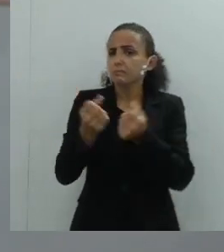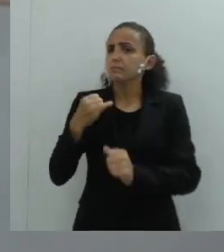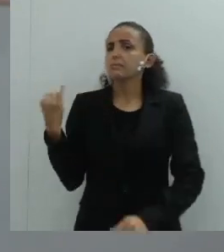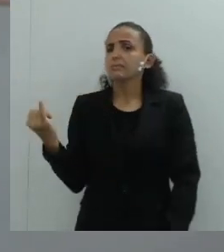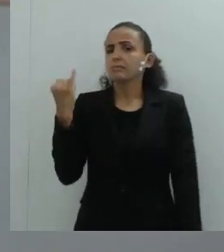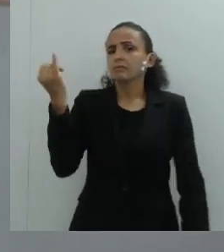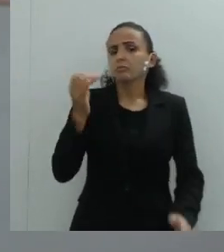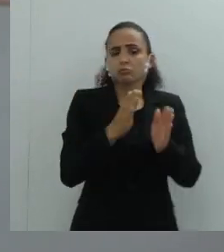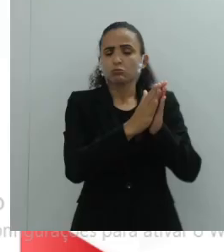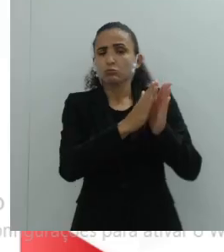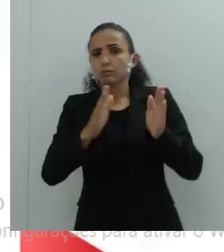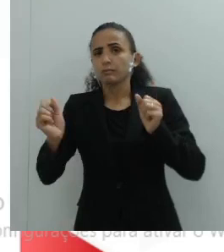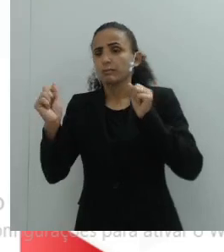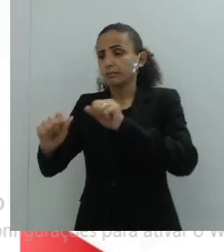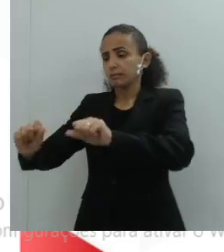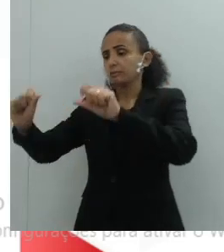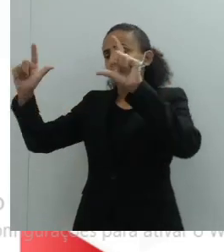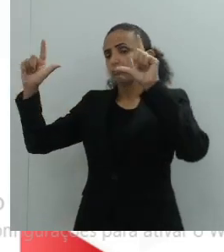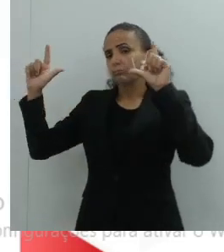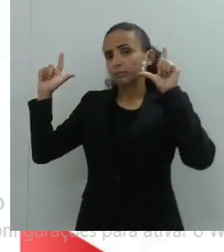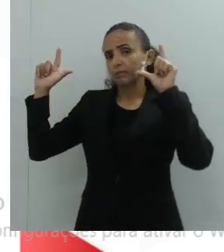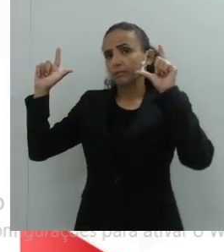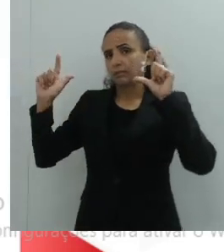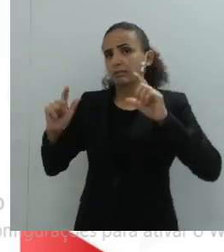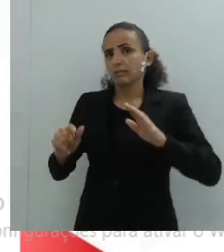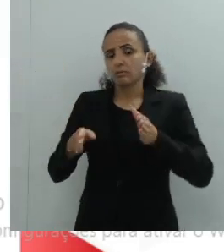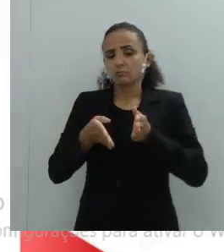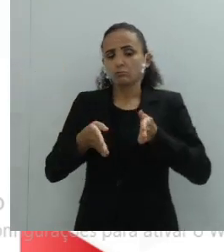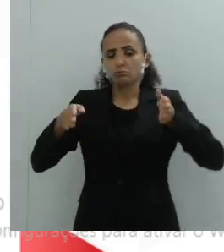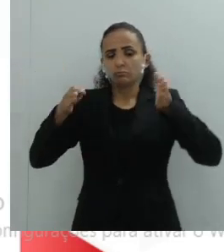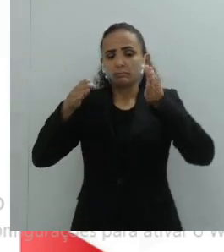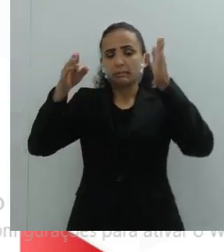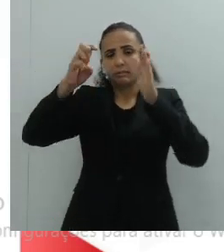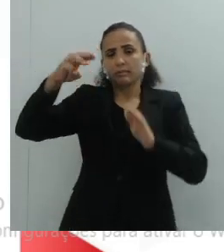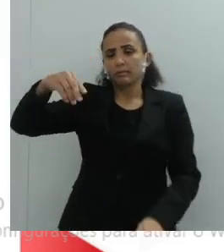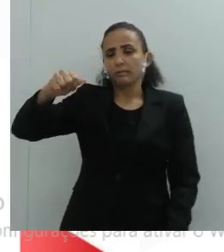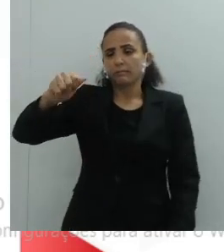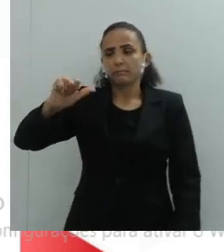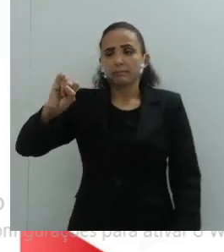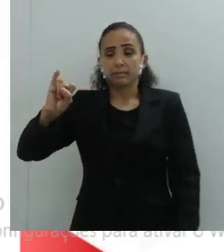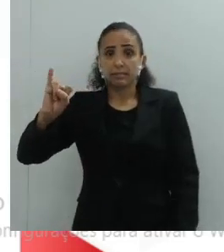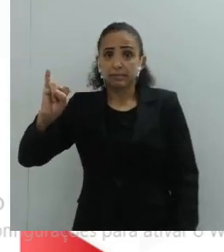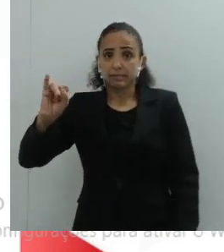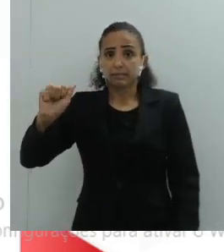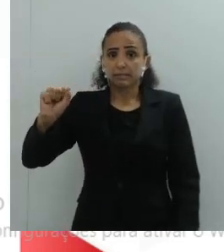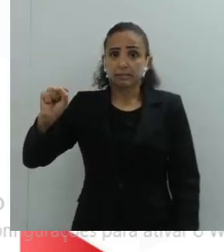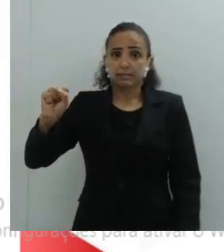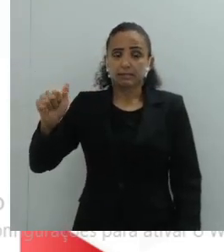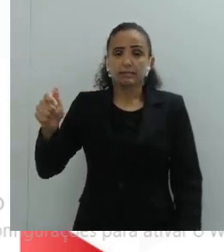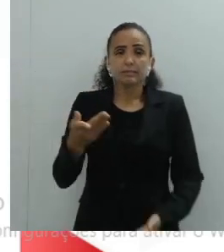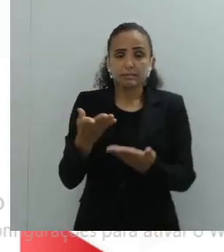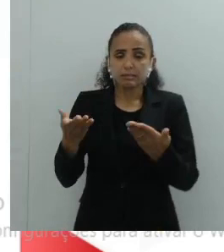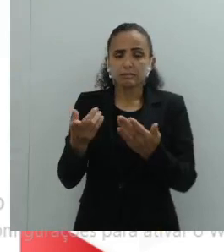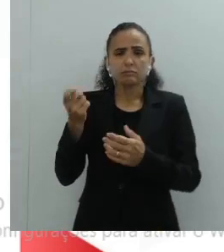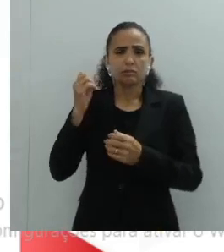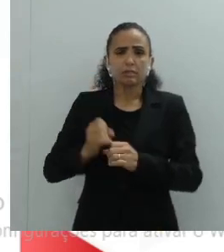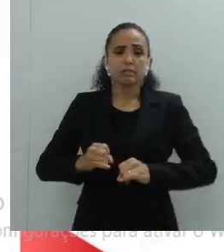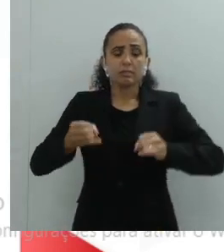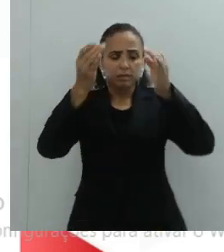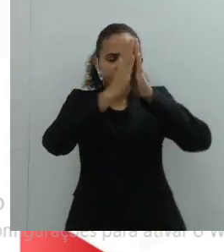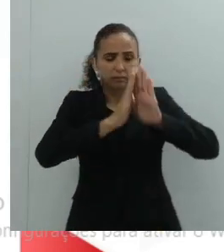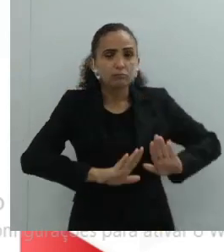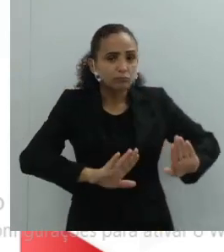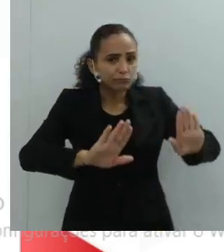vendo do lado da tela a pirâmide maia, né, em homenagem a um deus, né, deles. E é no templo